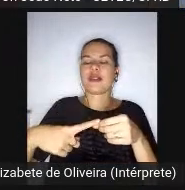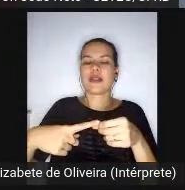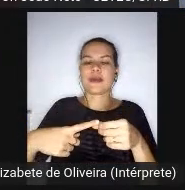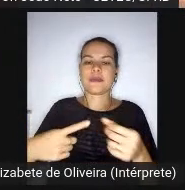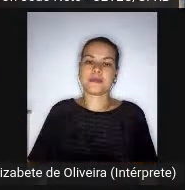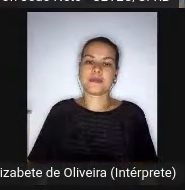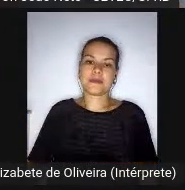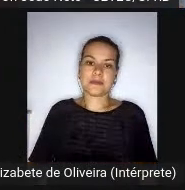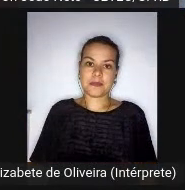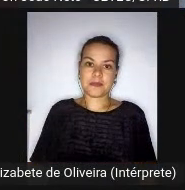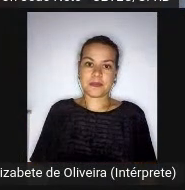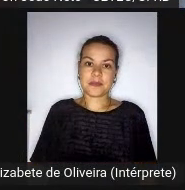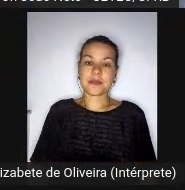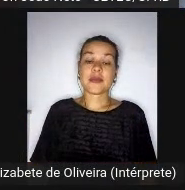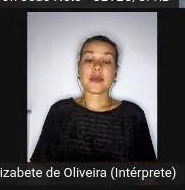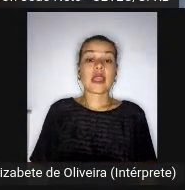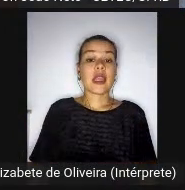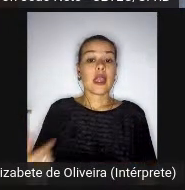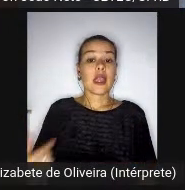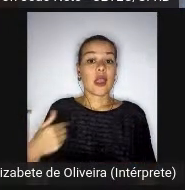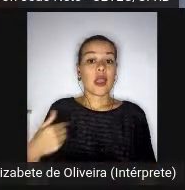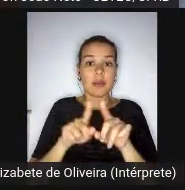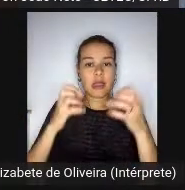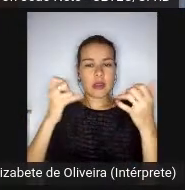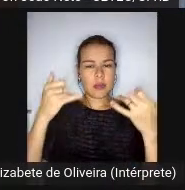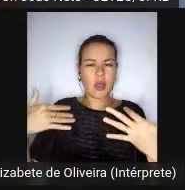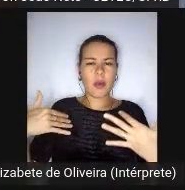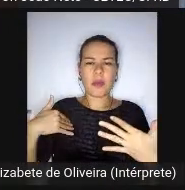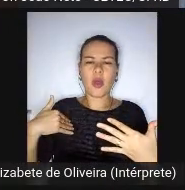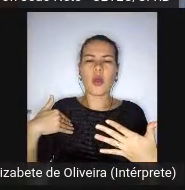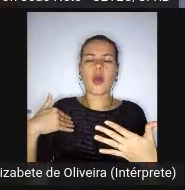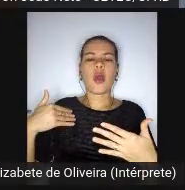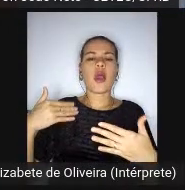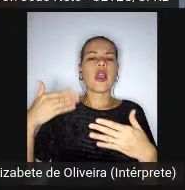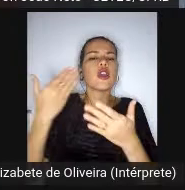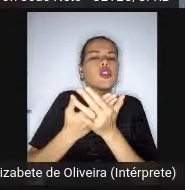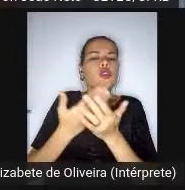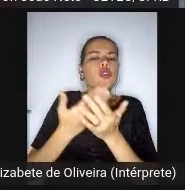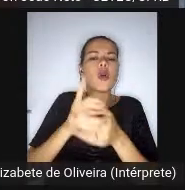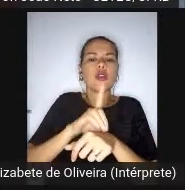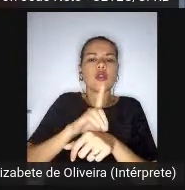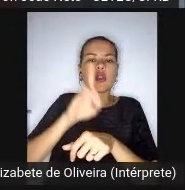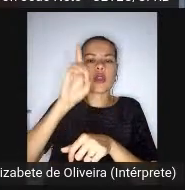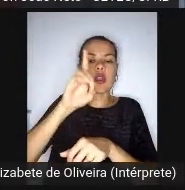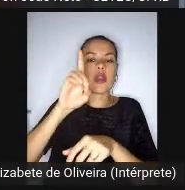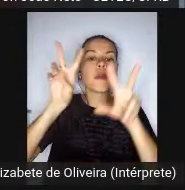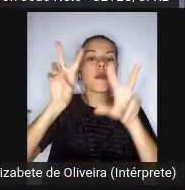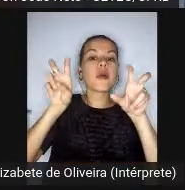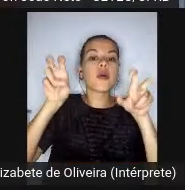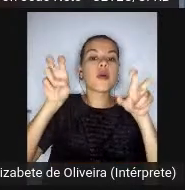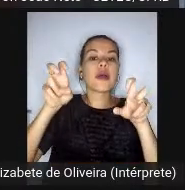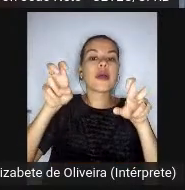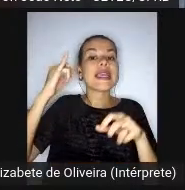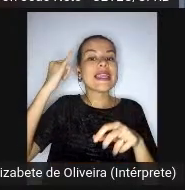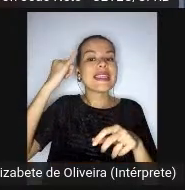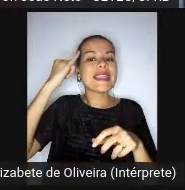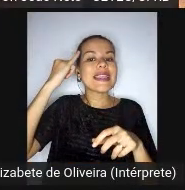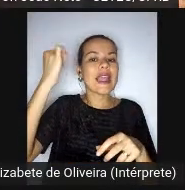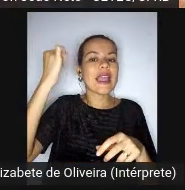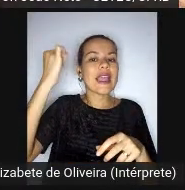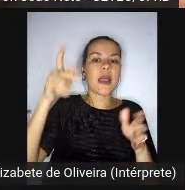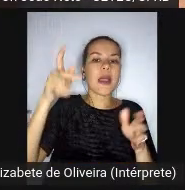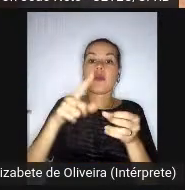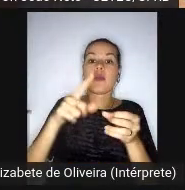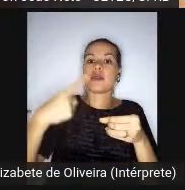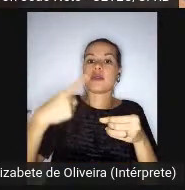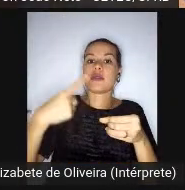e eu trago com Minha tese de doutorado eu trago à a ideia de cidades inteligentes inclusivas que